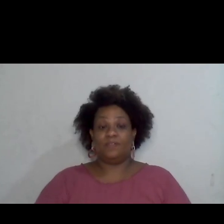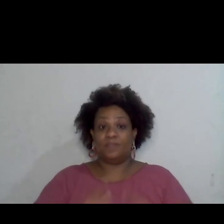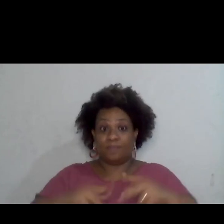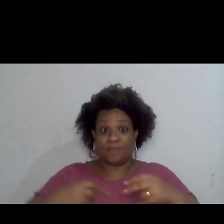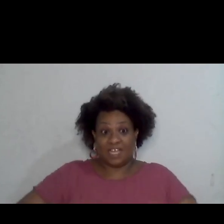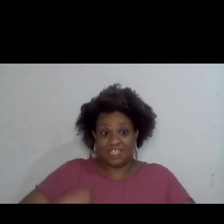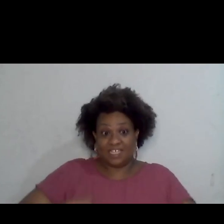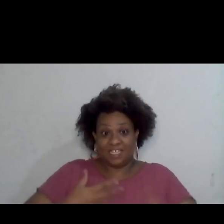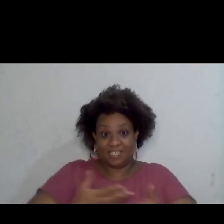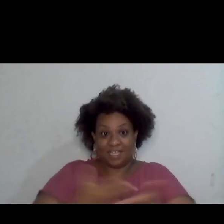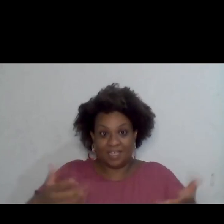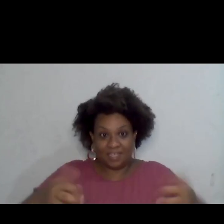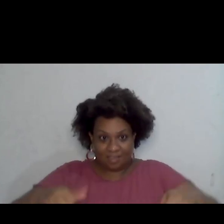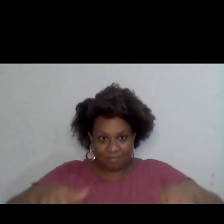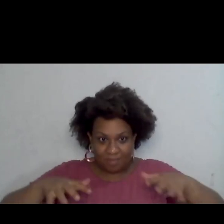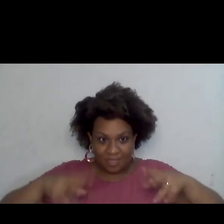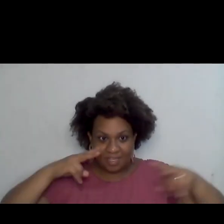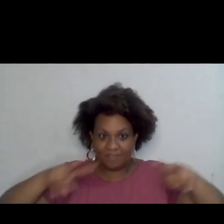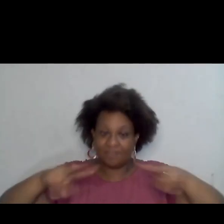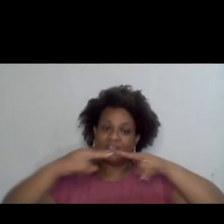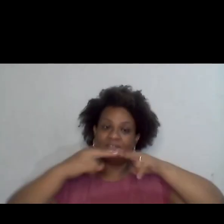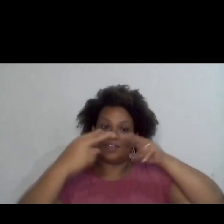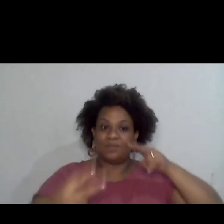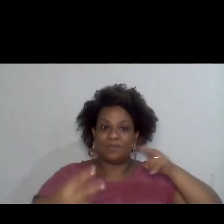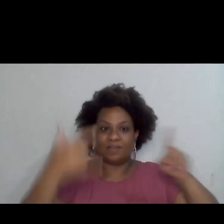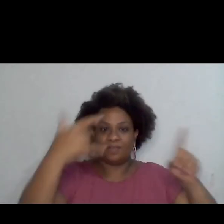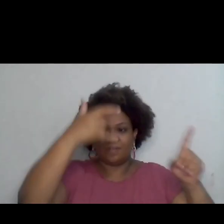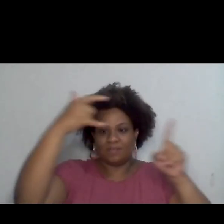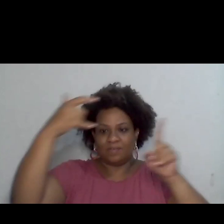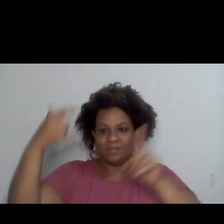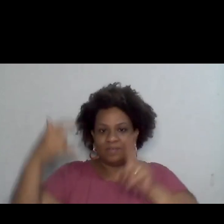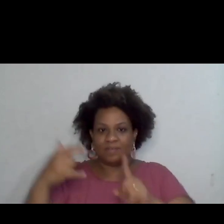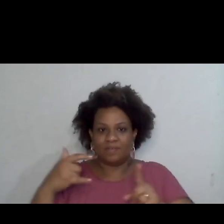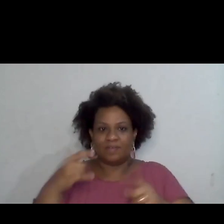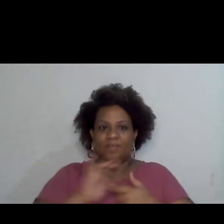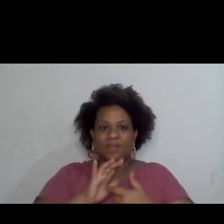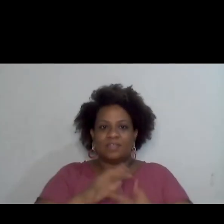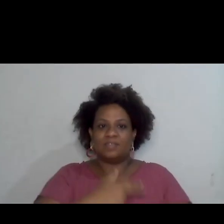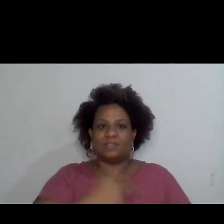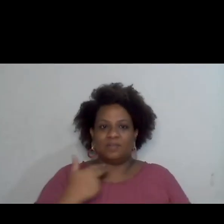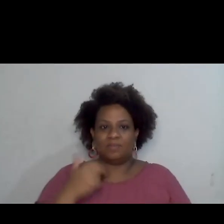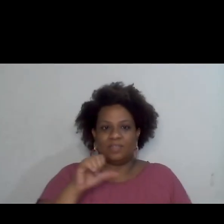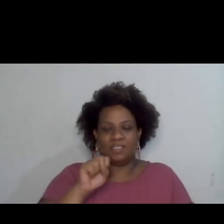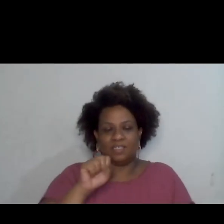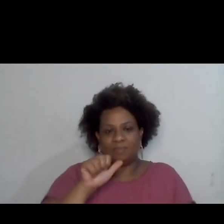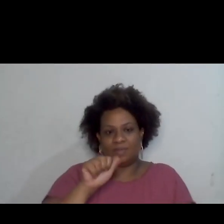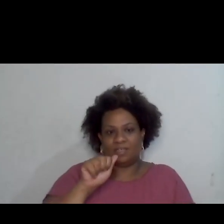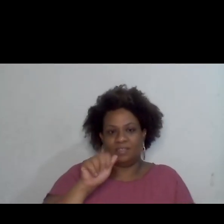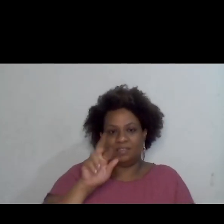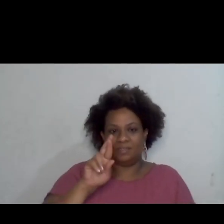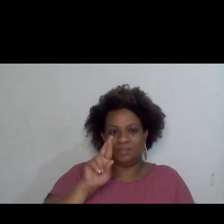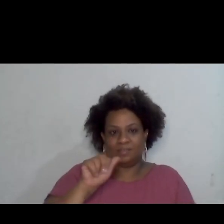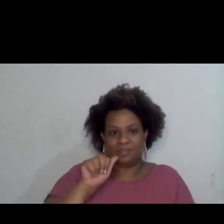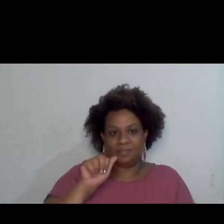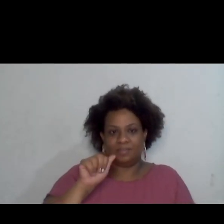plenária e o pessoal que está no virtual, me reapresentando, meu nome é Sara Prado, assumi na